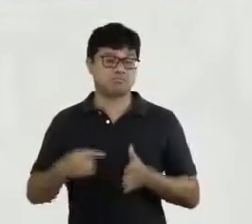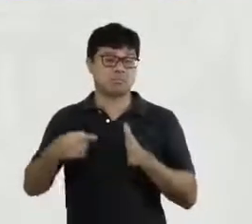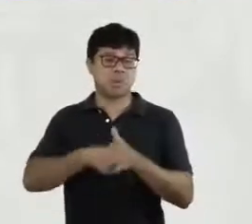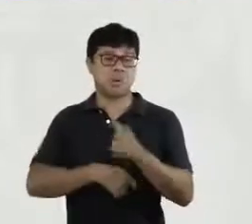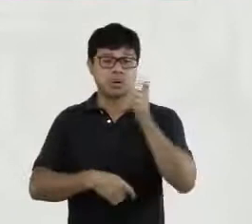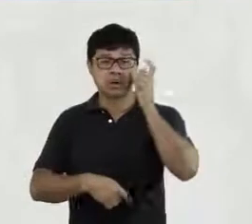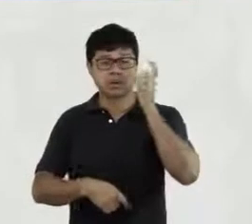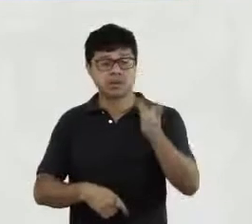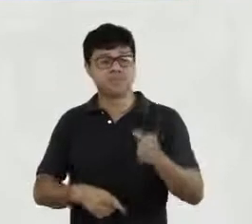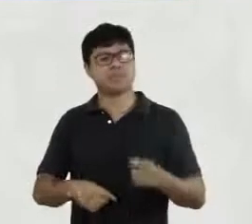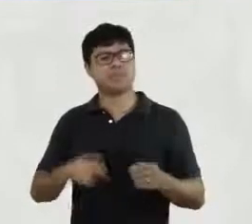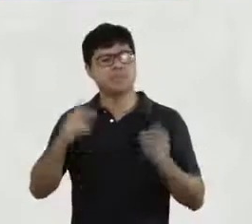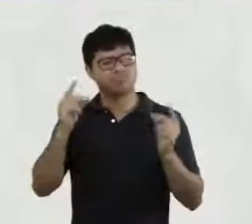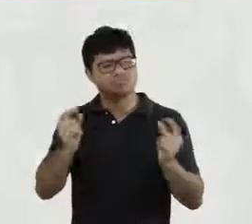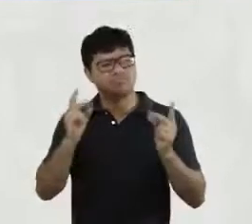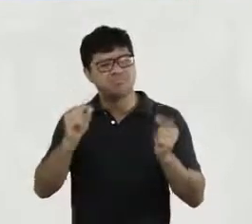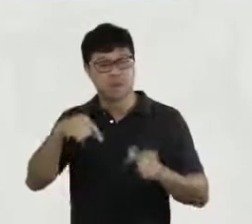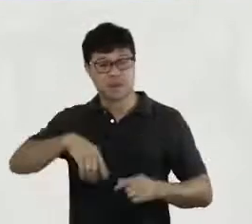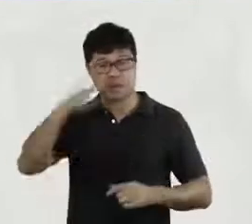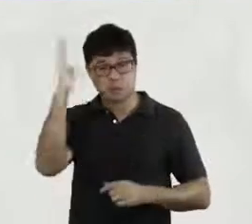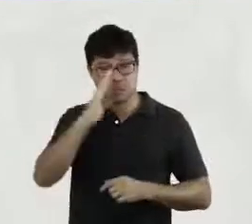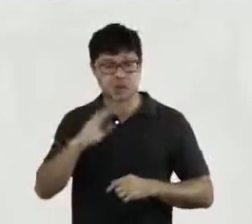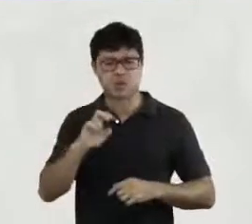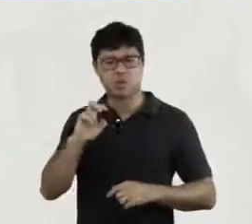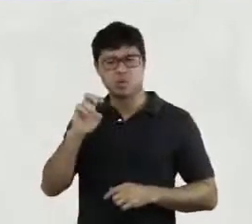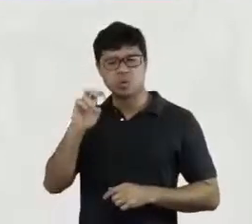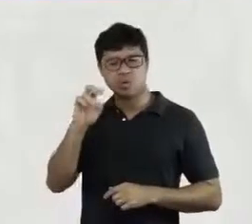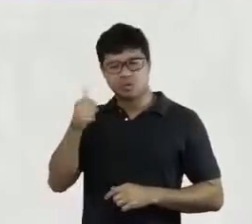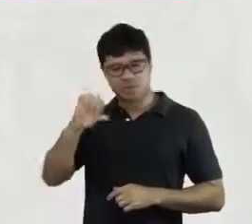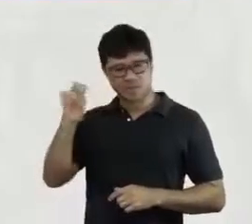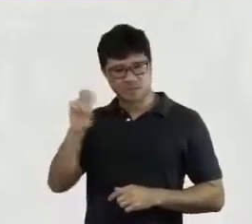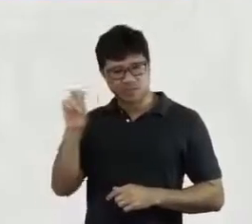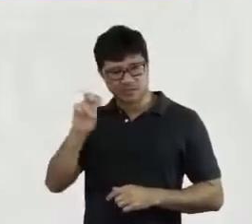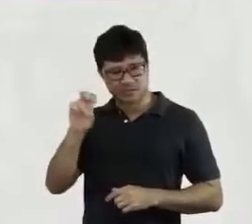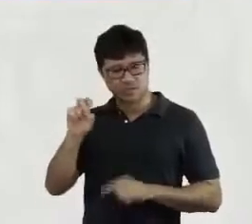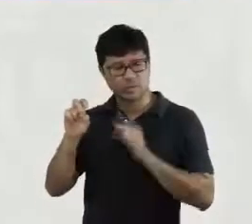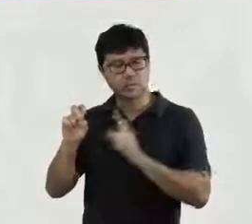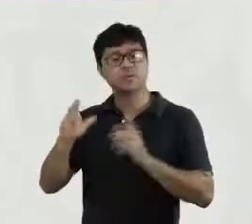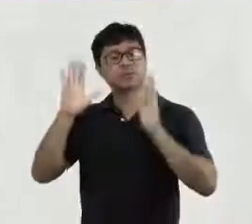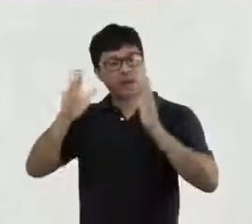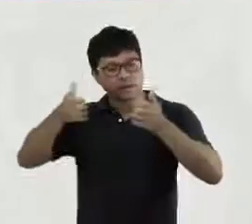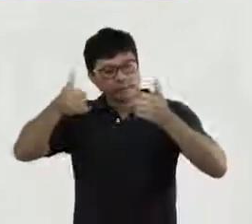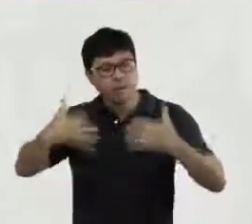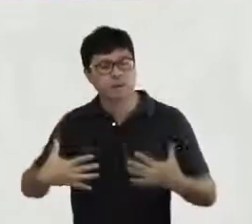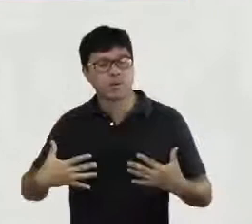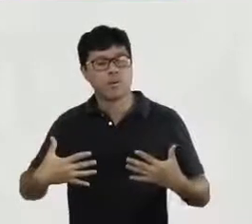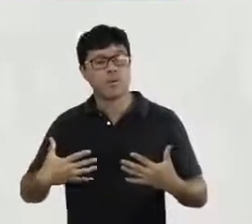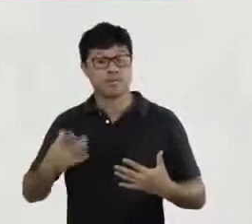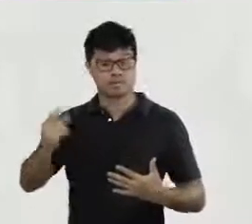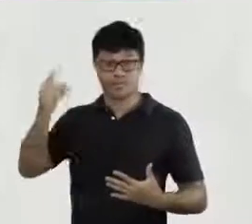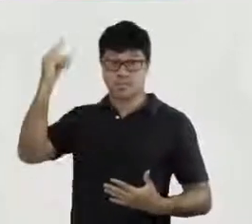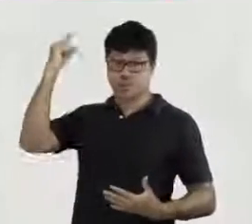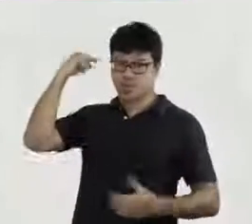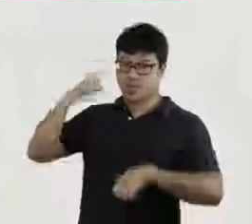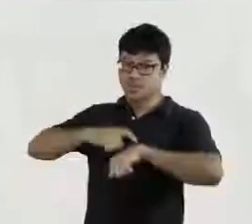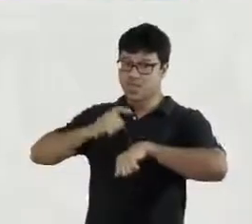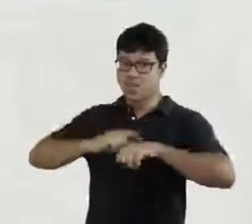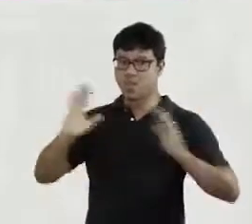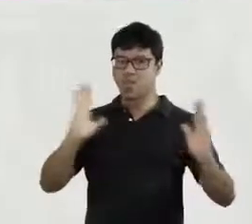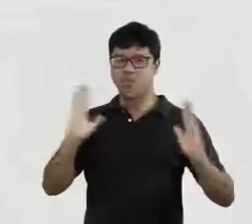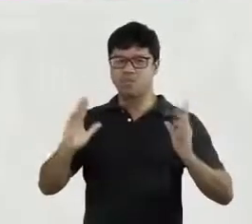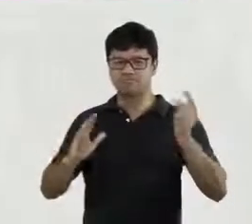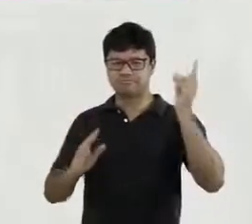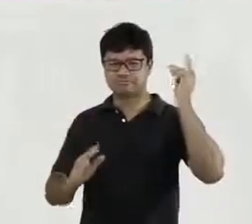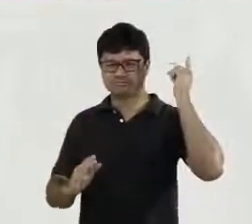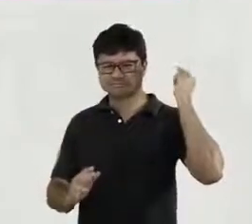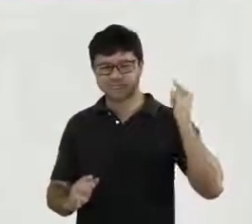A gente, há muito tempo, inclusive no Brasil, desde 55, com Xavier Placé, ele fala que naquela época, na altura